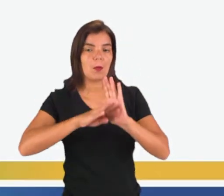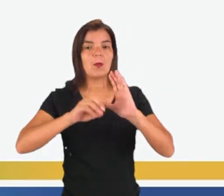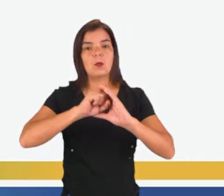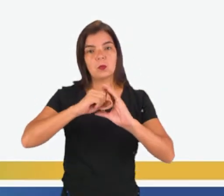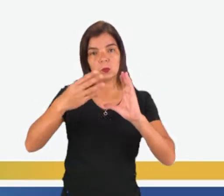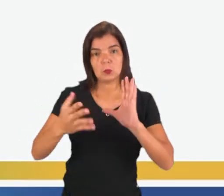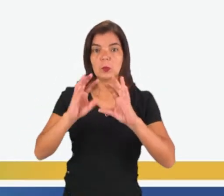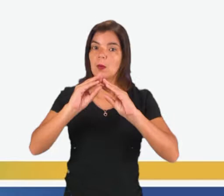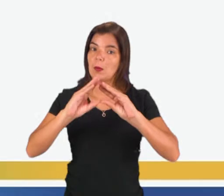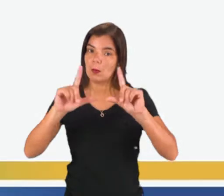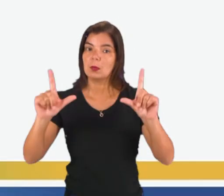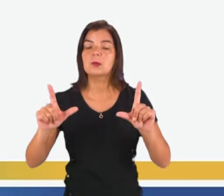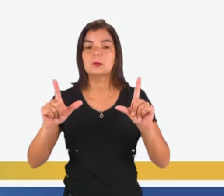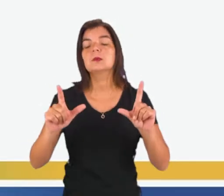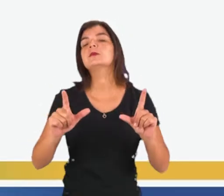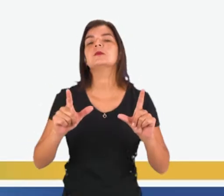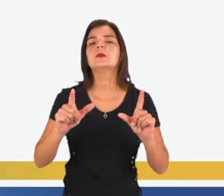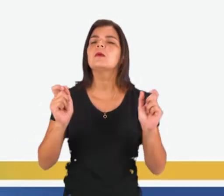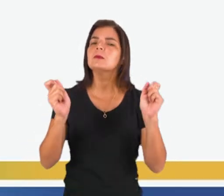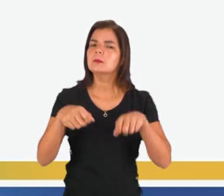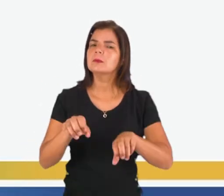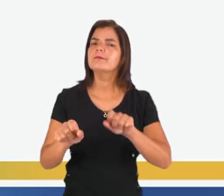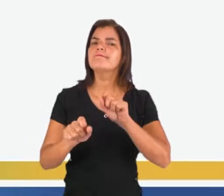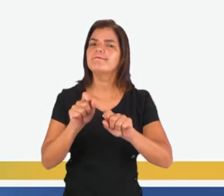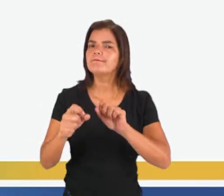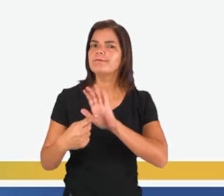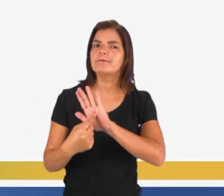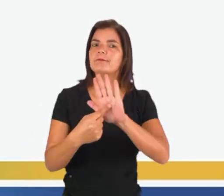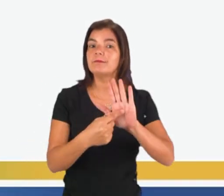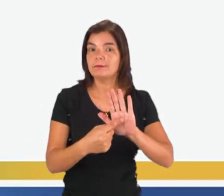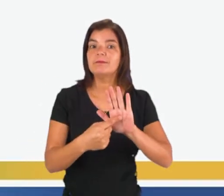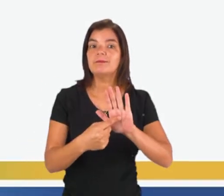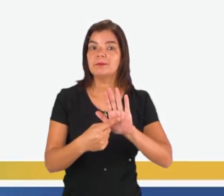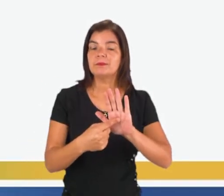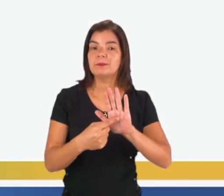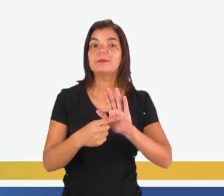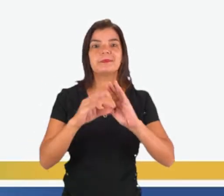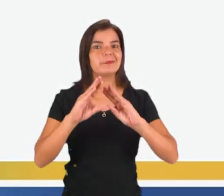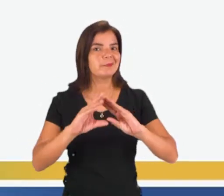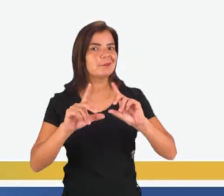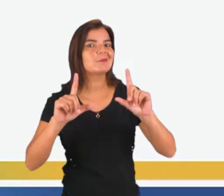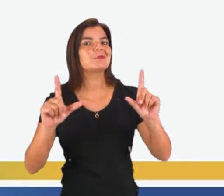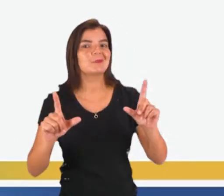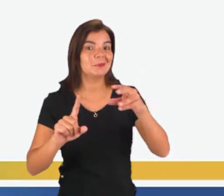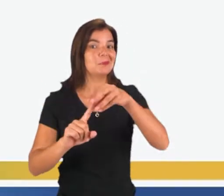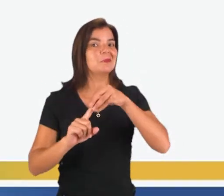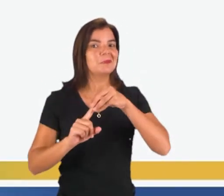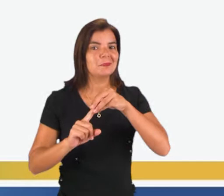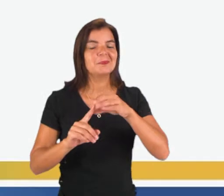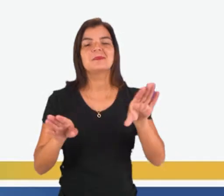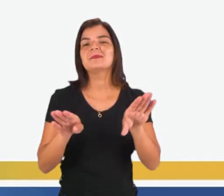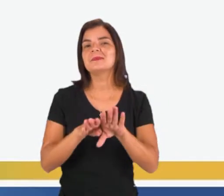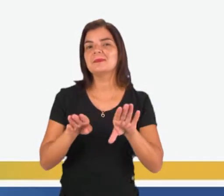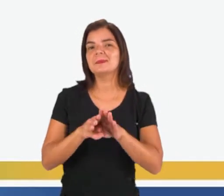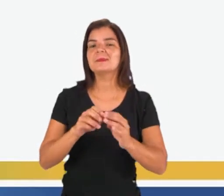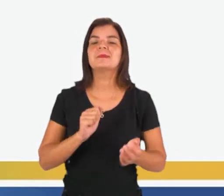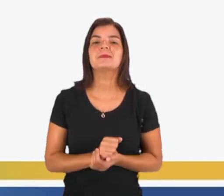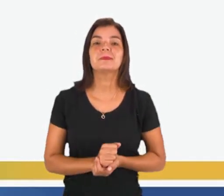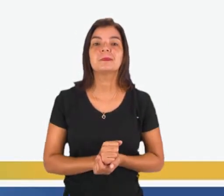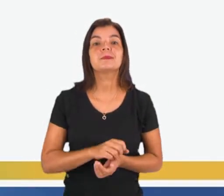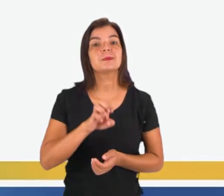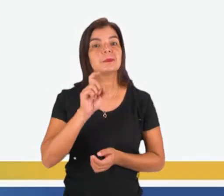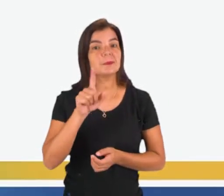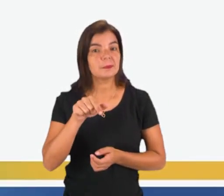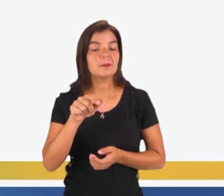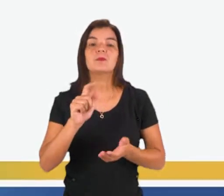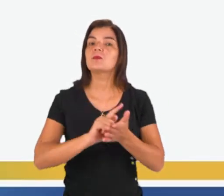caráter subjetivo, eles podem apresentar certa objetividade. Isso porque são os